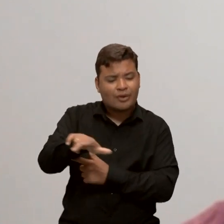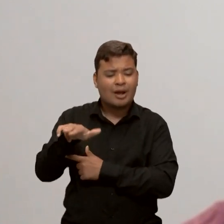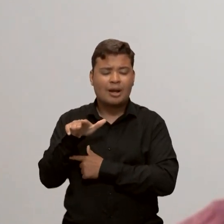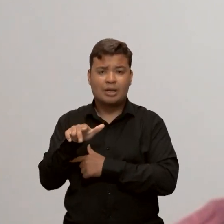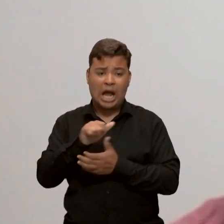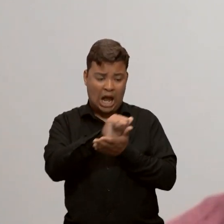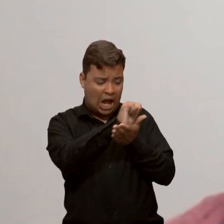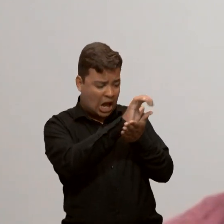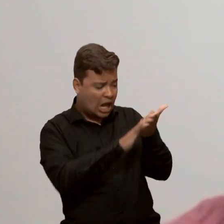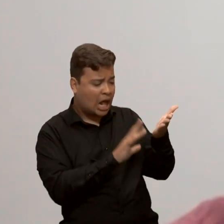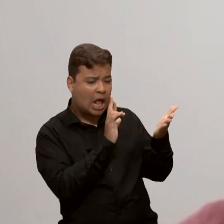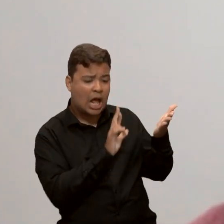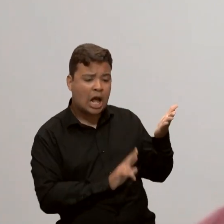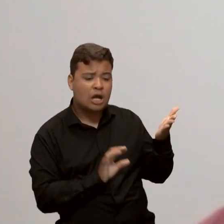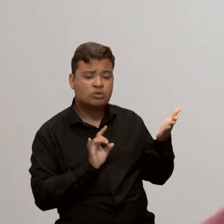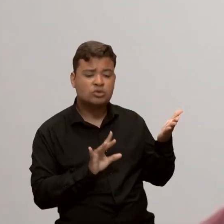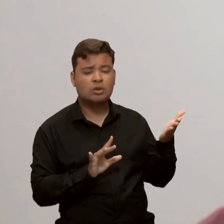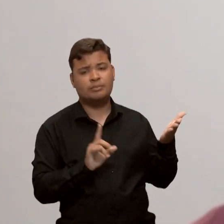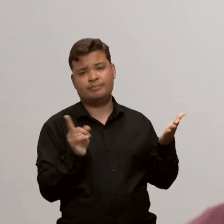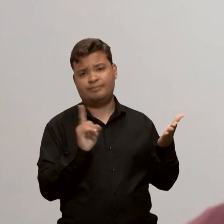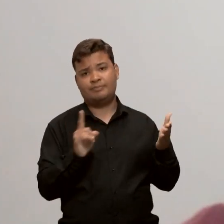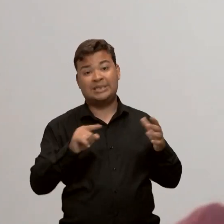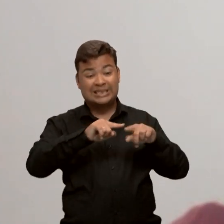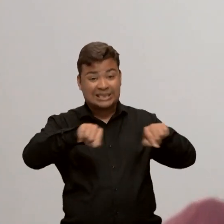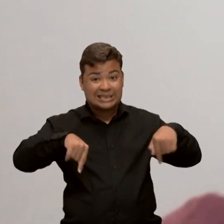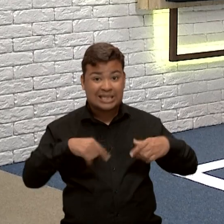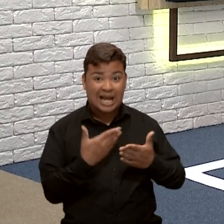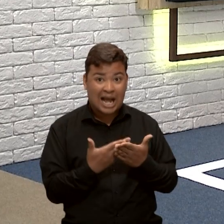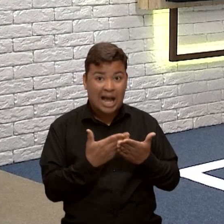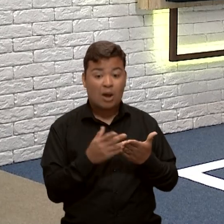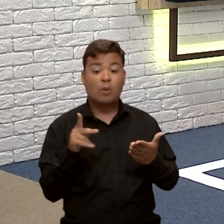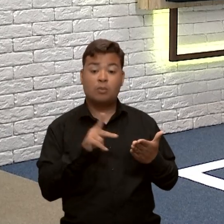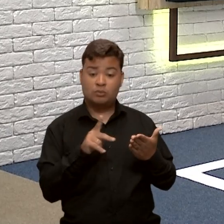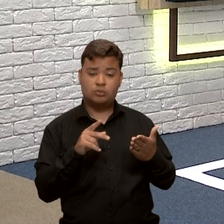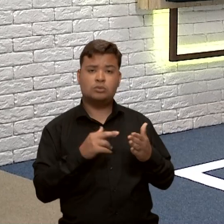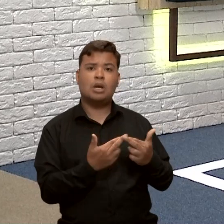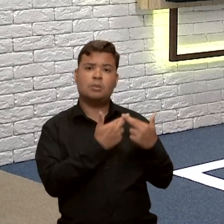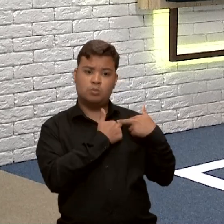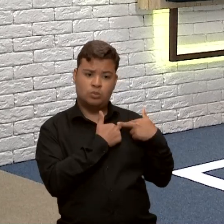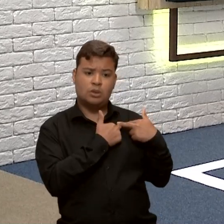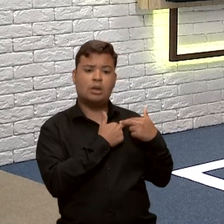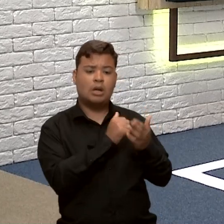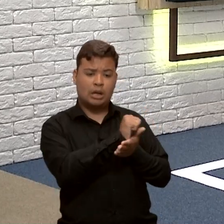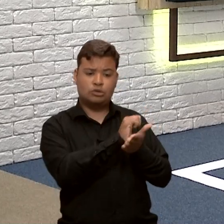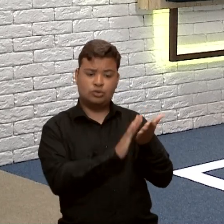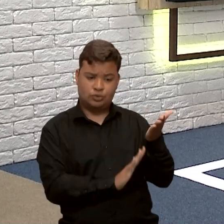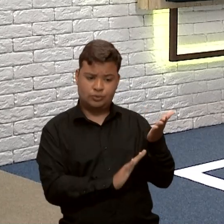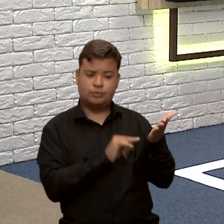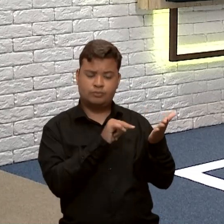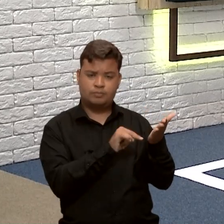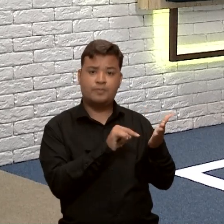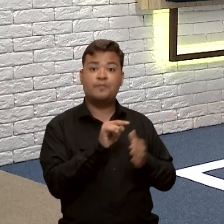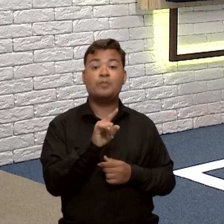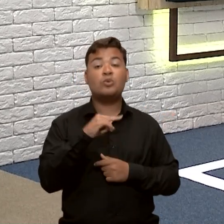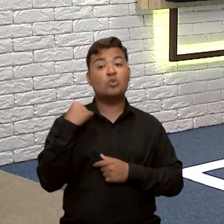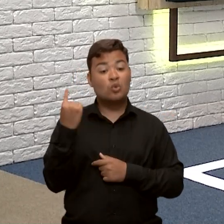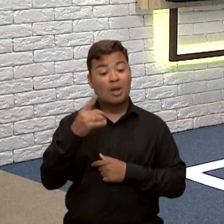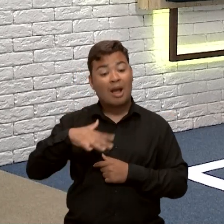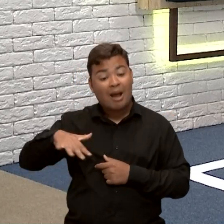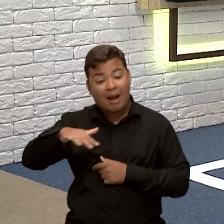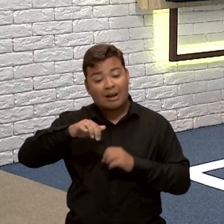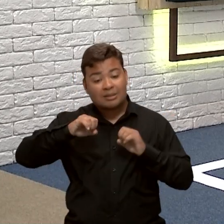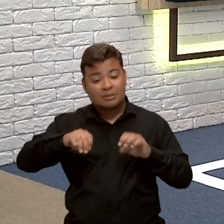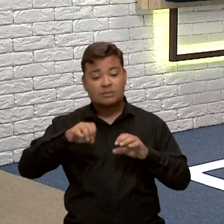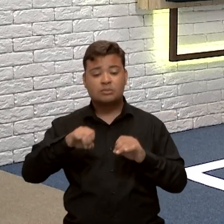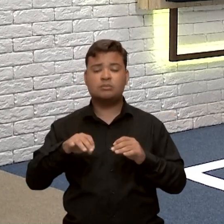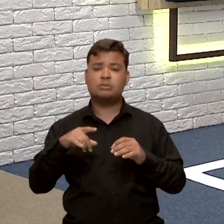da sala de aula, ele é responsável pelas atividades. E nós, da educação, geralmente trabalhamos, né,